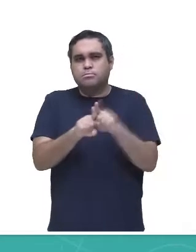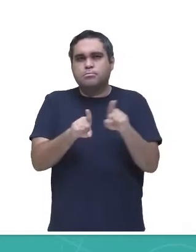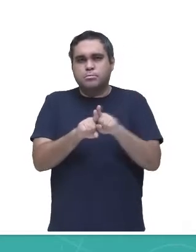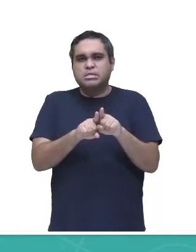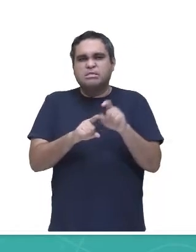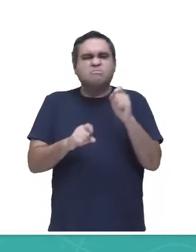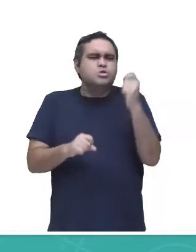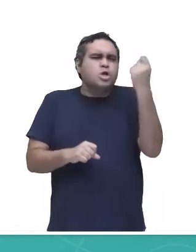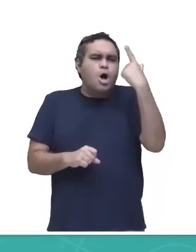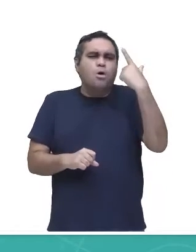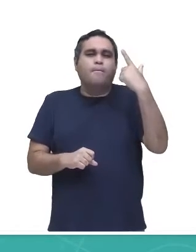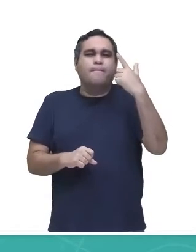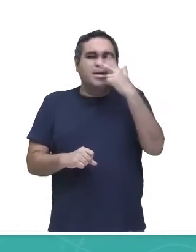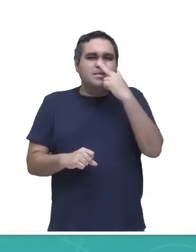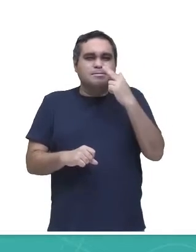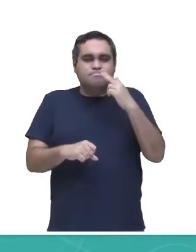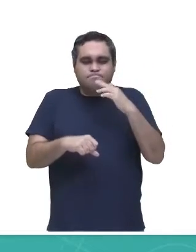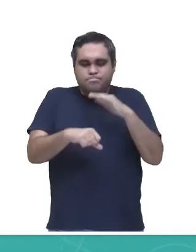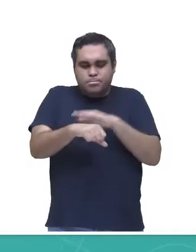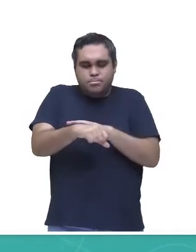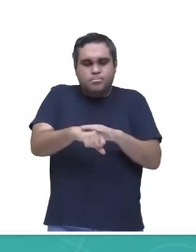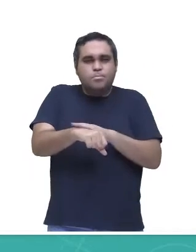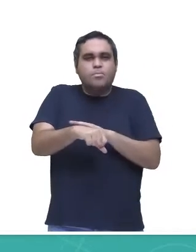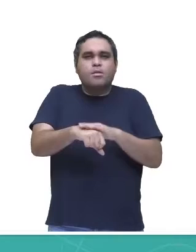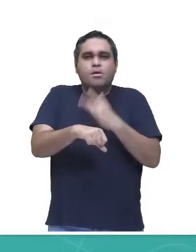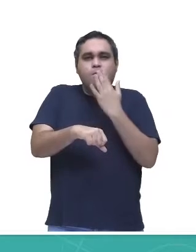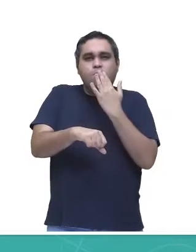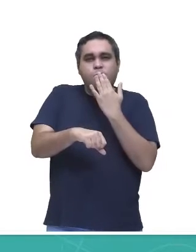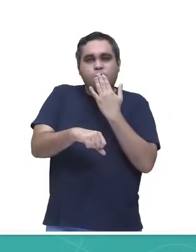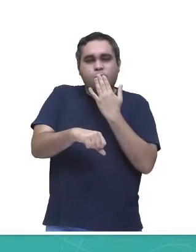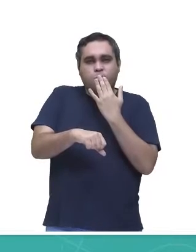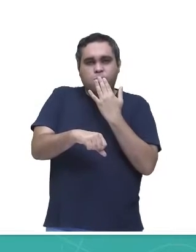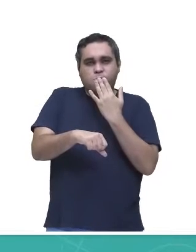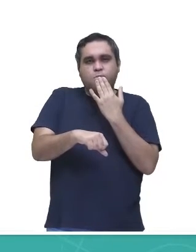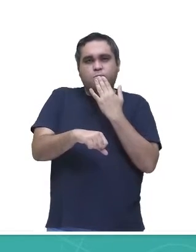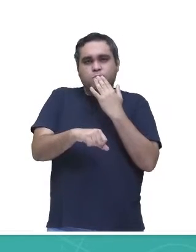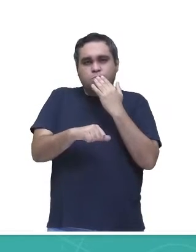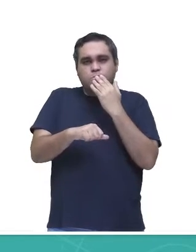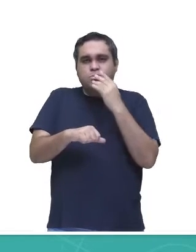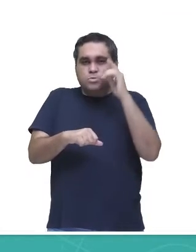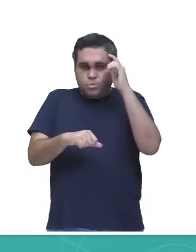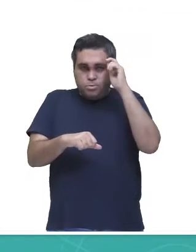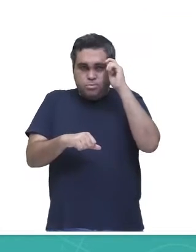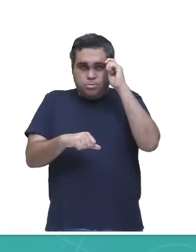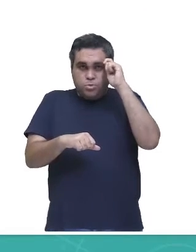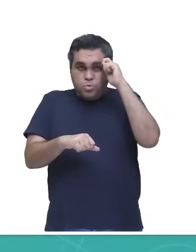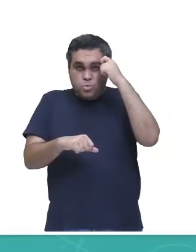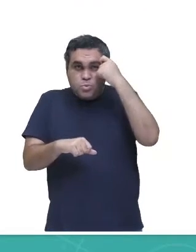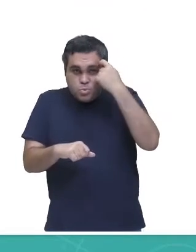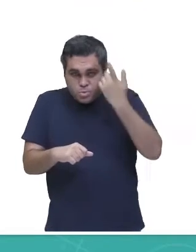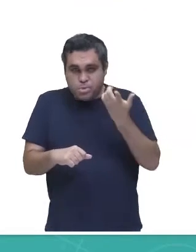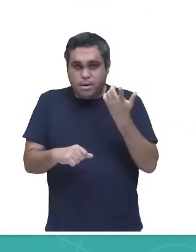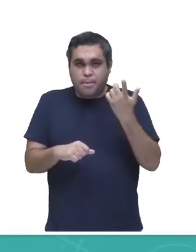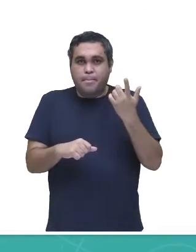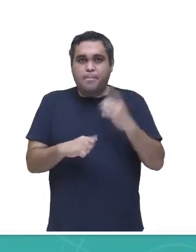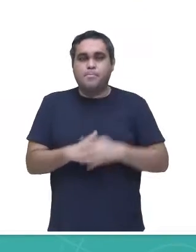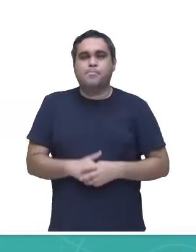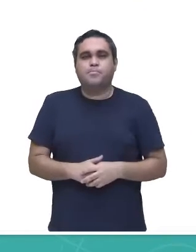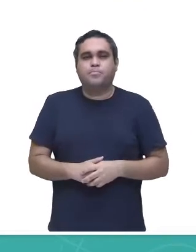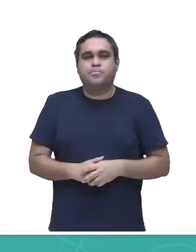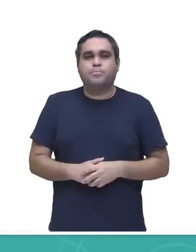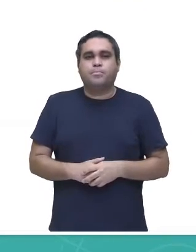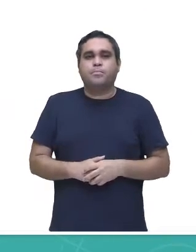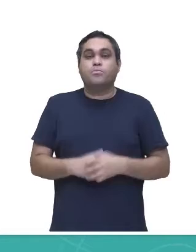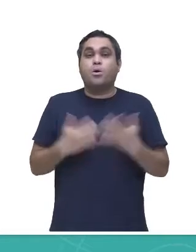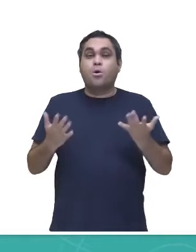causa que ativa ali a produção de melanina para te proteger contra os raios solares. Olha que interessante aí o nosso corpo, né? Vamos falar agora sobre as